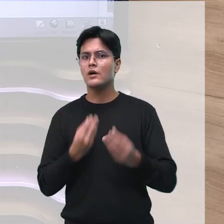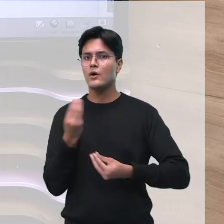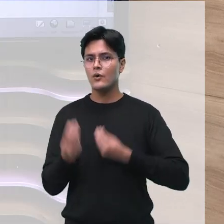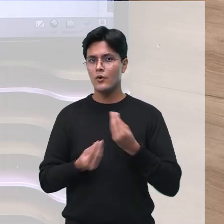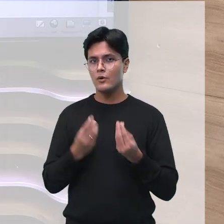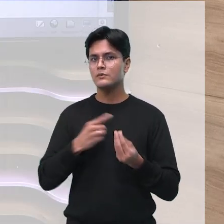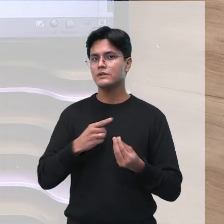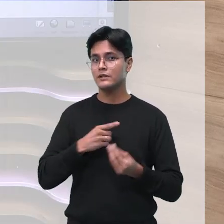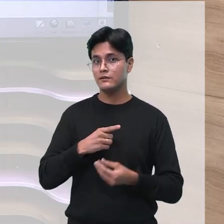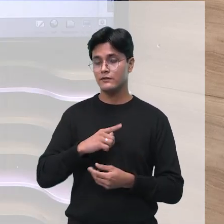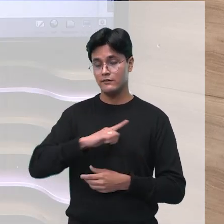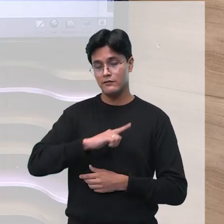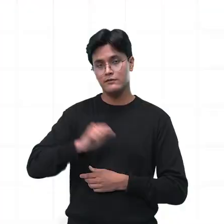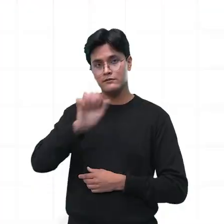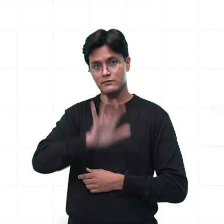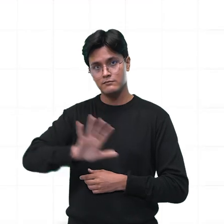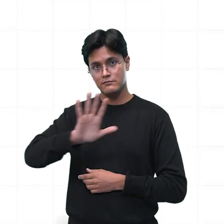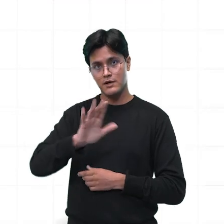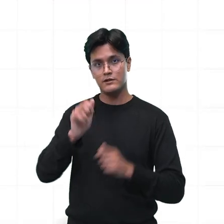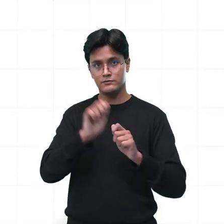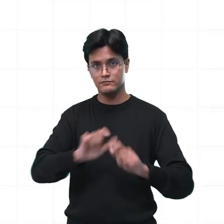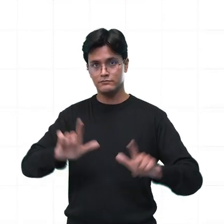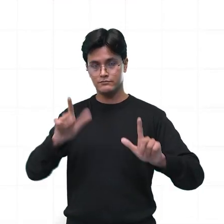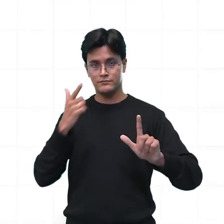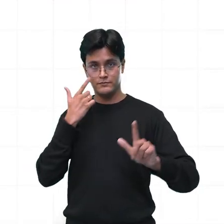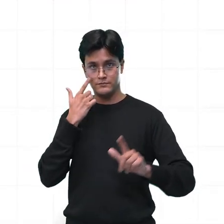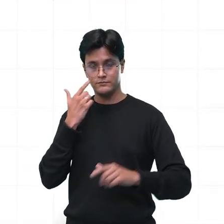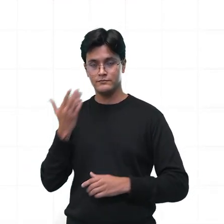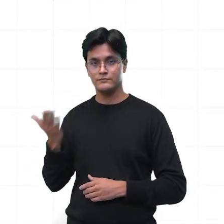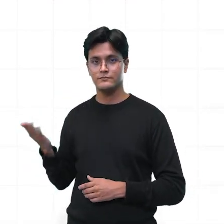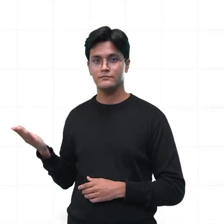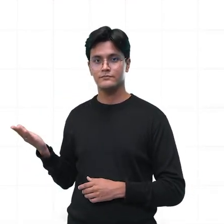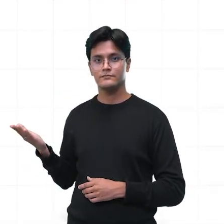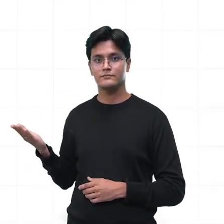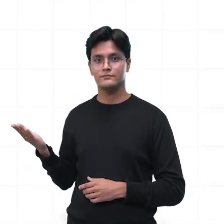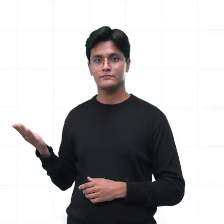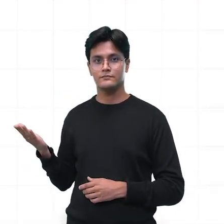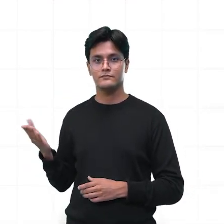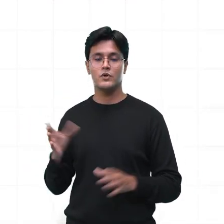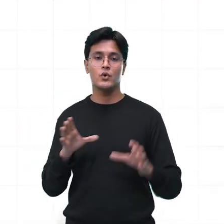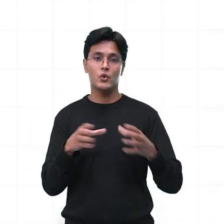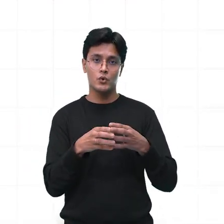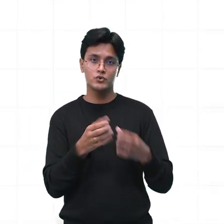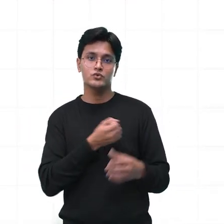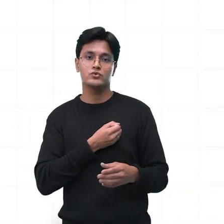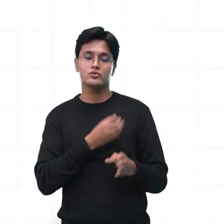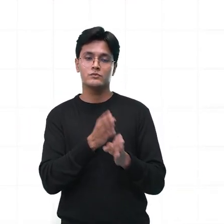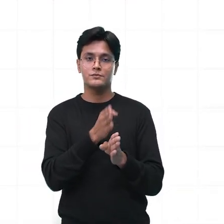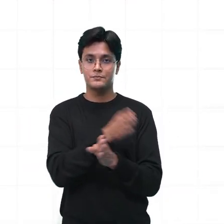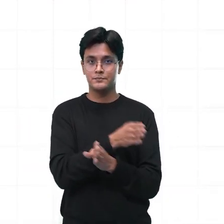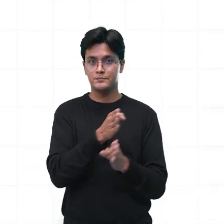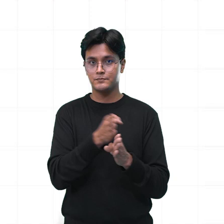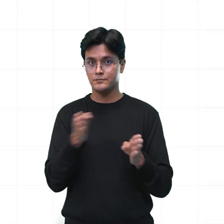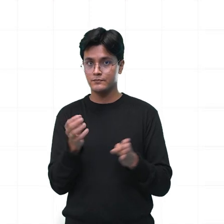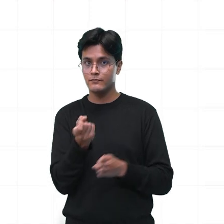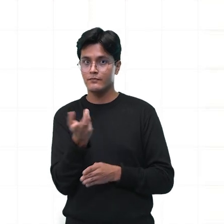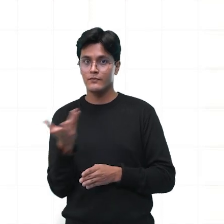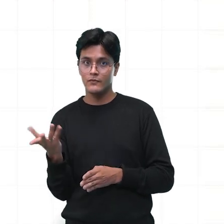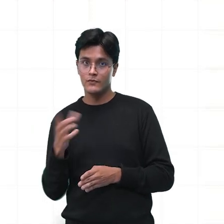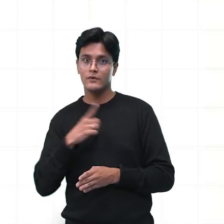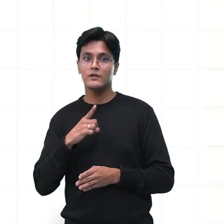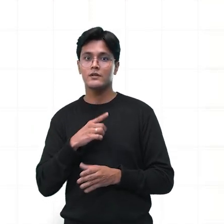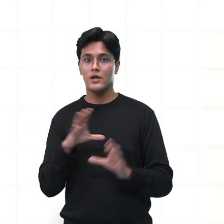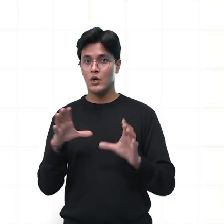diagrama. Observem aqui na nossa cartela. Nós temos então aí que o conjunto dos números inteiros, eles são formados